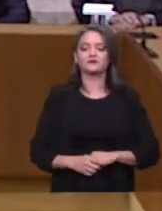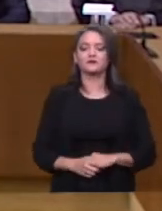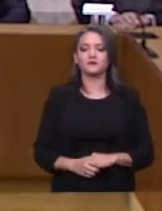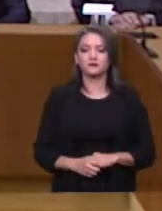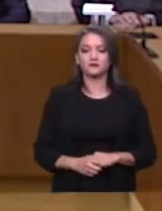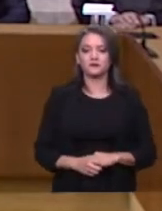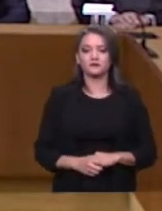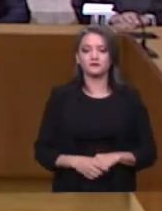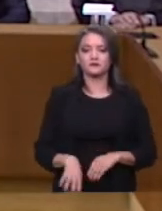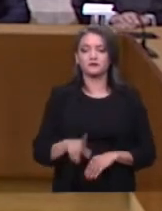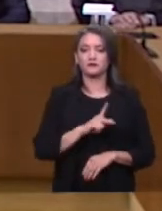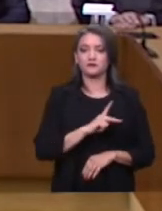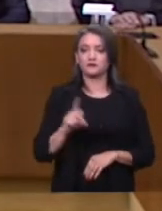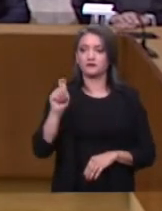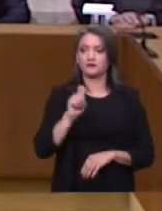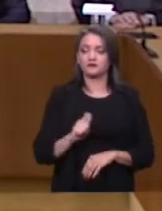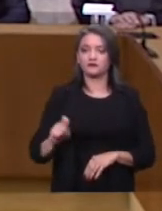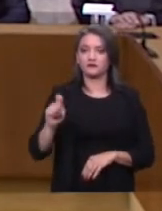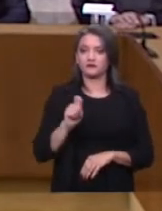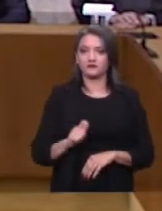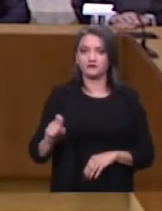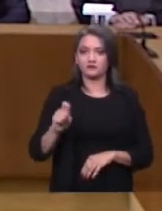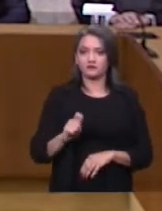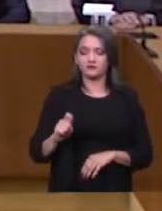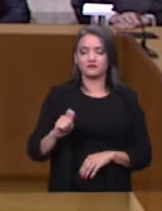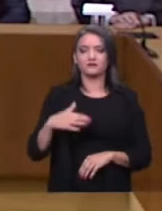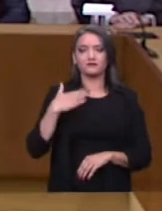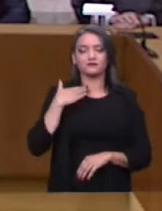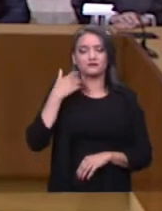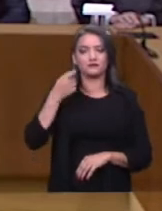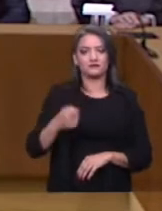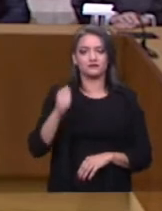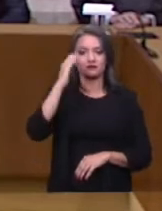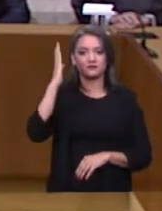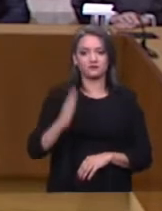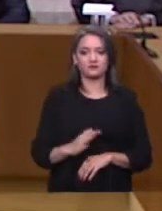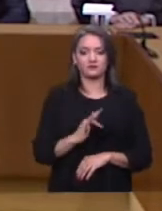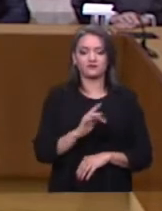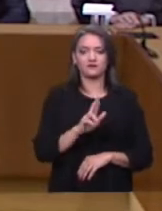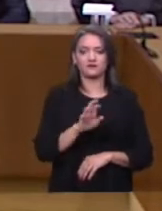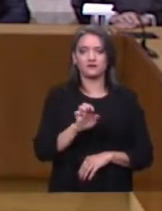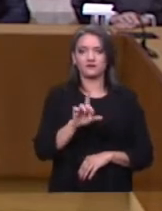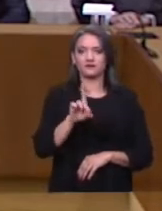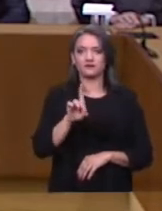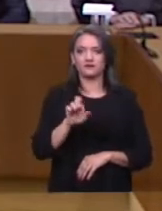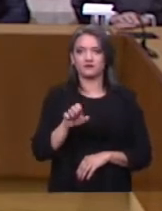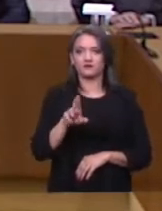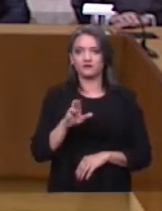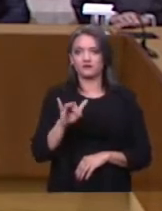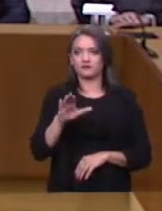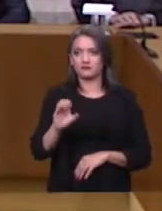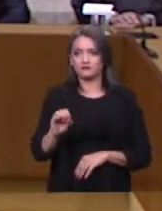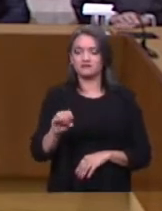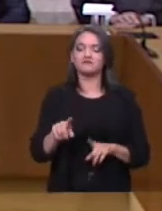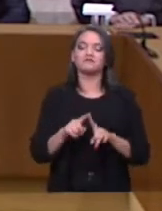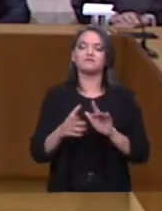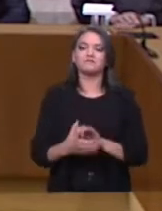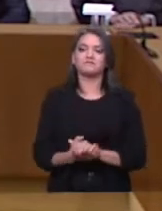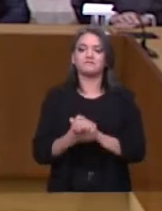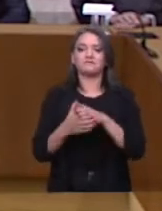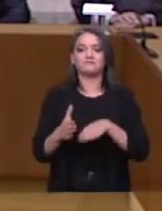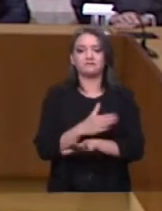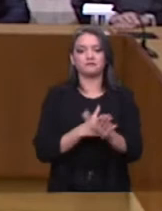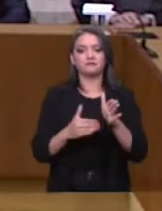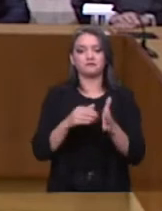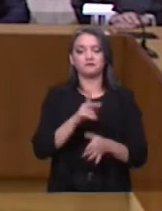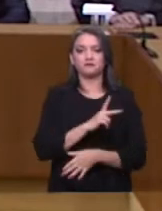presidente da associação dos magistrados brasileiros Dr Frederico Júnior na pessoa de quem cumprimento todos